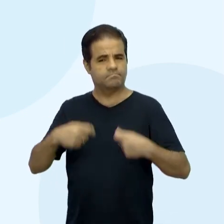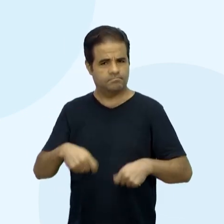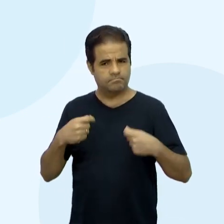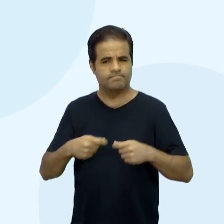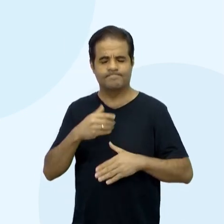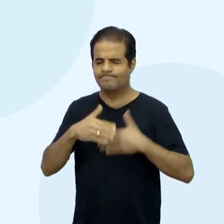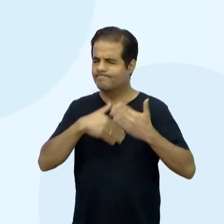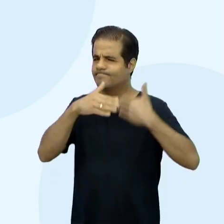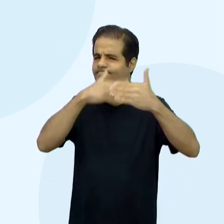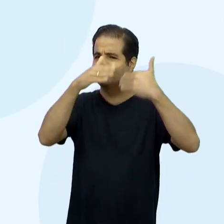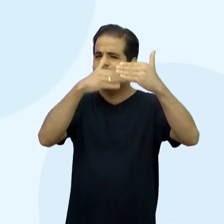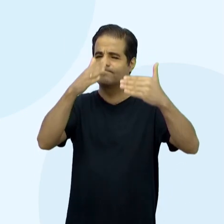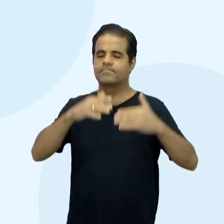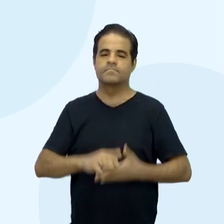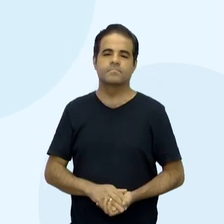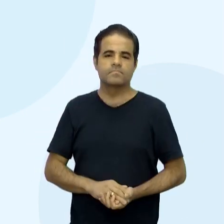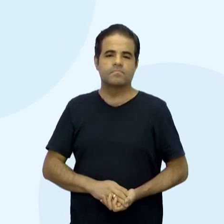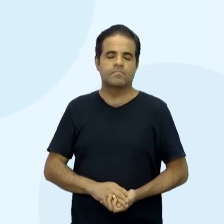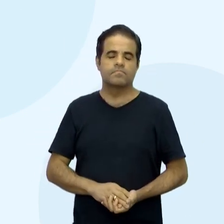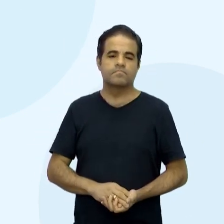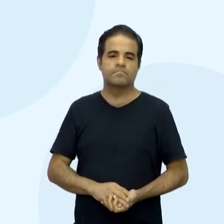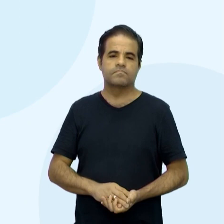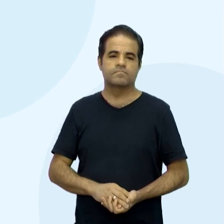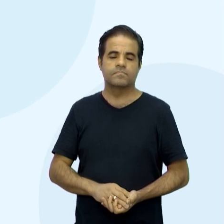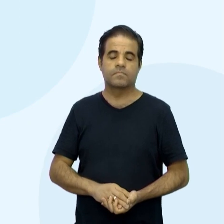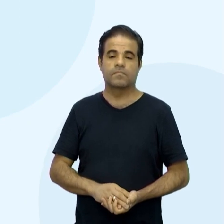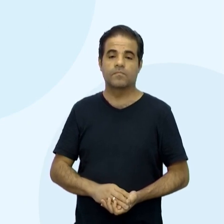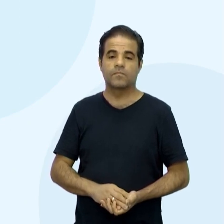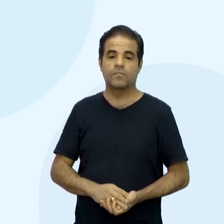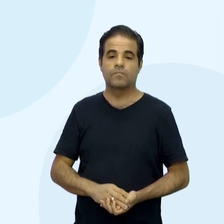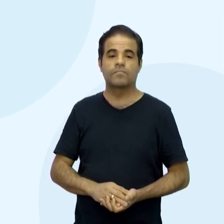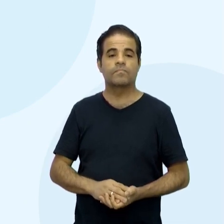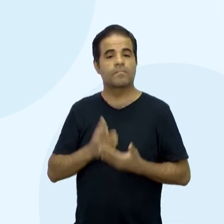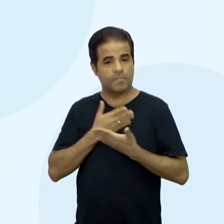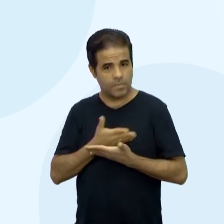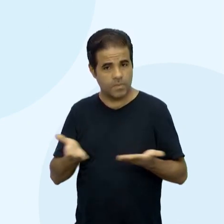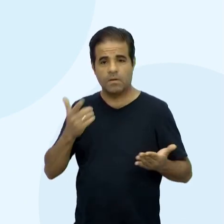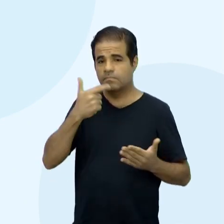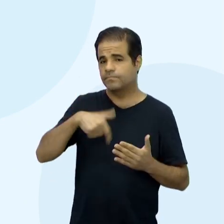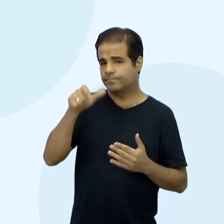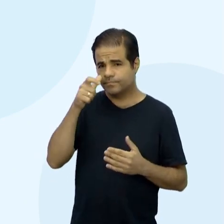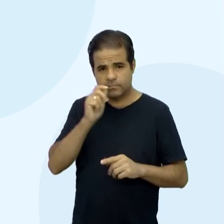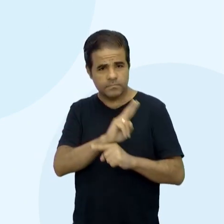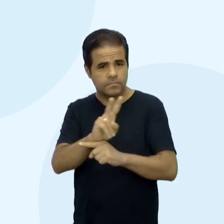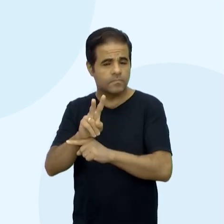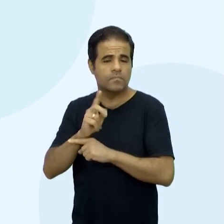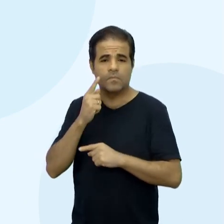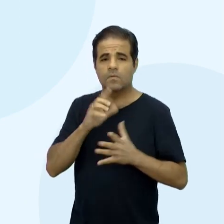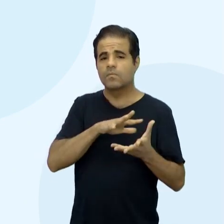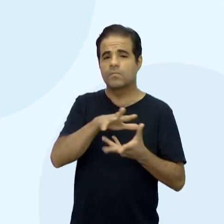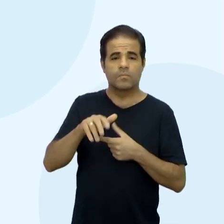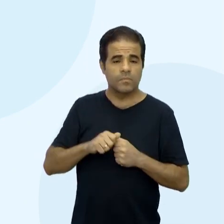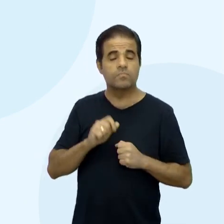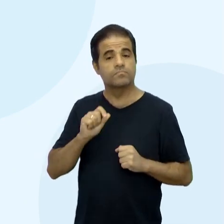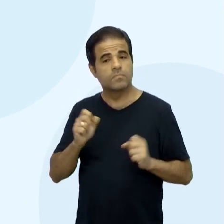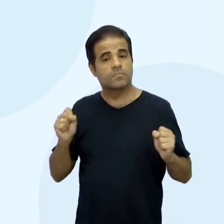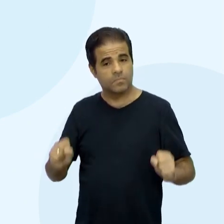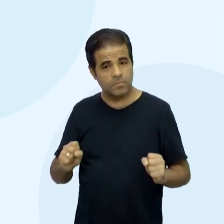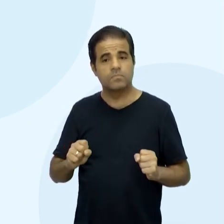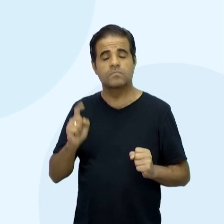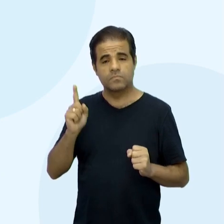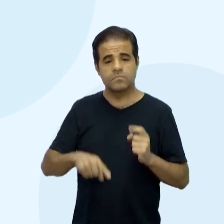É preciso ir além. Deixamos de ser meros espectadores do que acontece no mundo. Agora, podemos